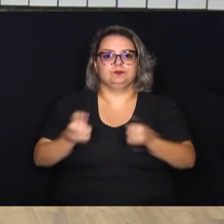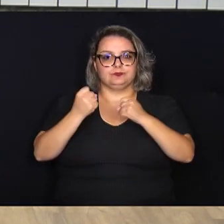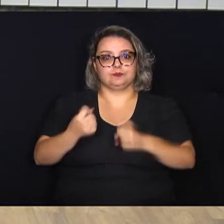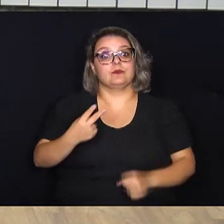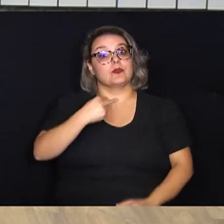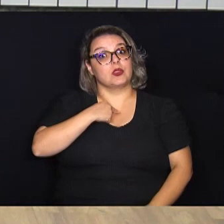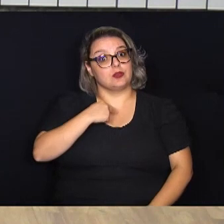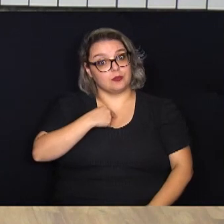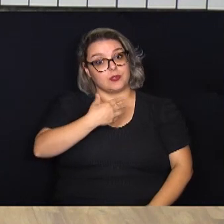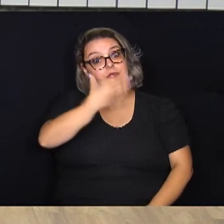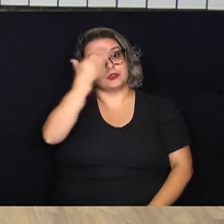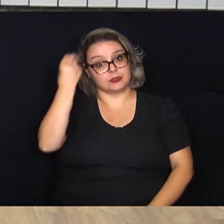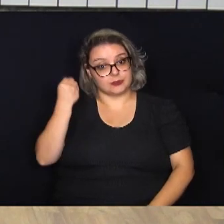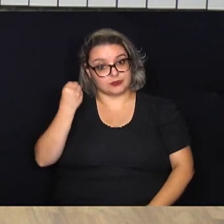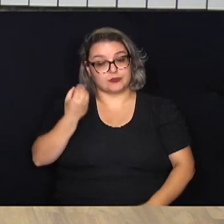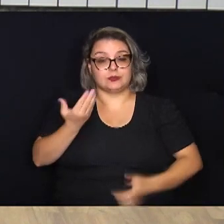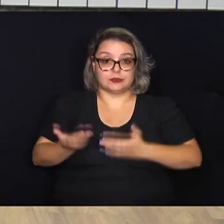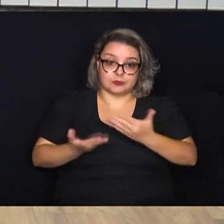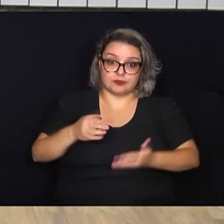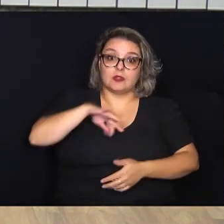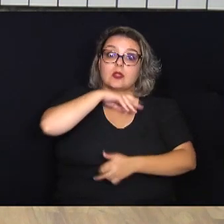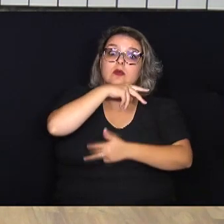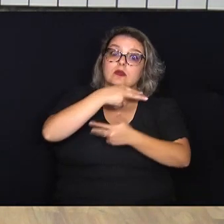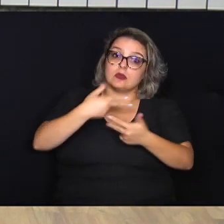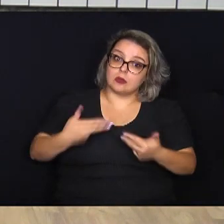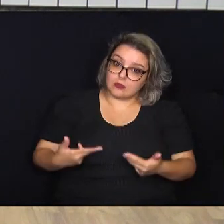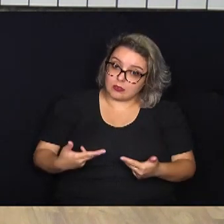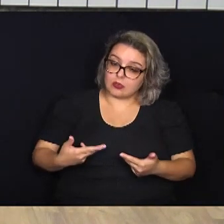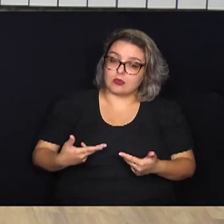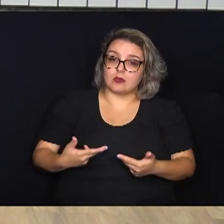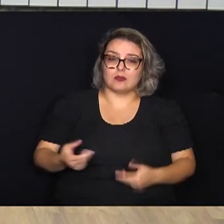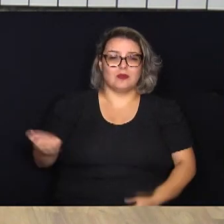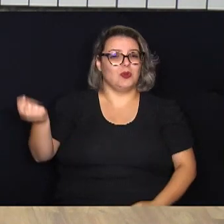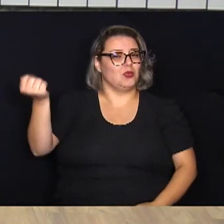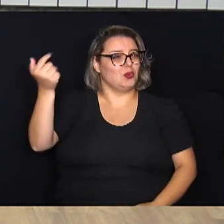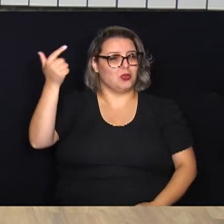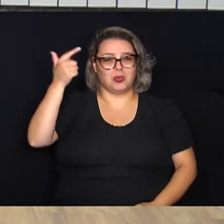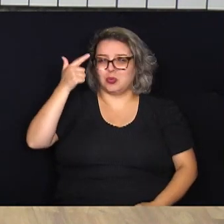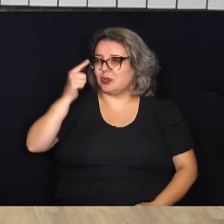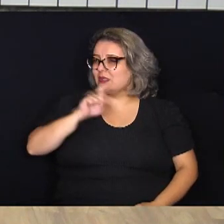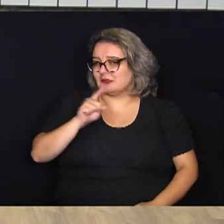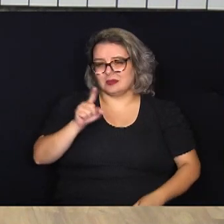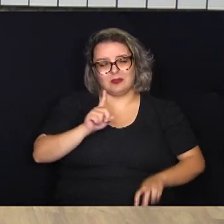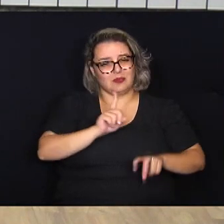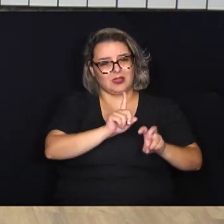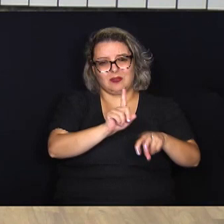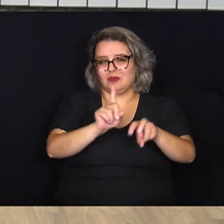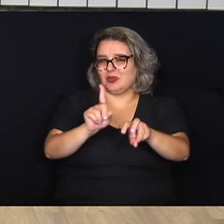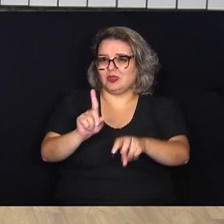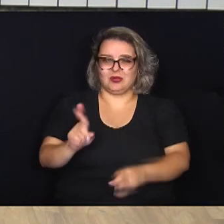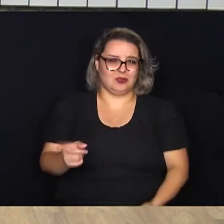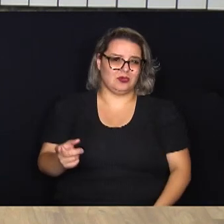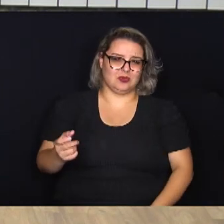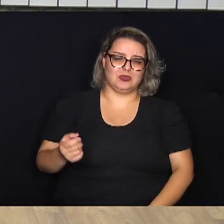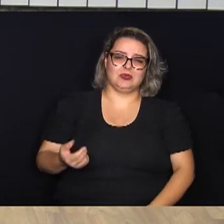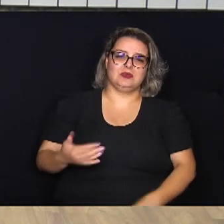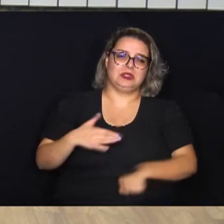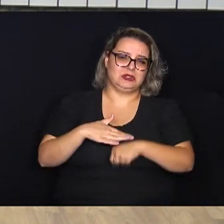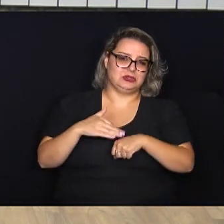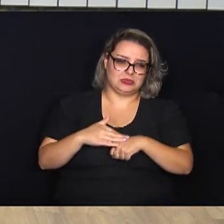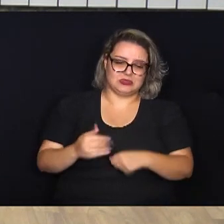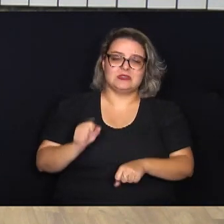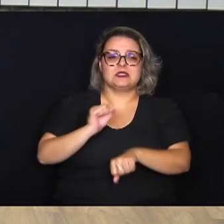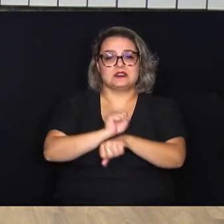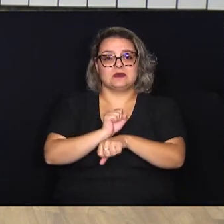esquecer aqui também do cuidado com os animais, gente. Com esse sol, não saia para passear com seu bichinho de estimação.